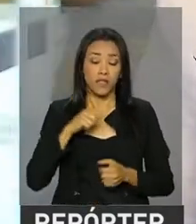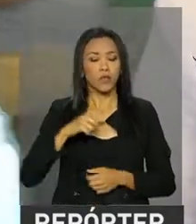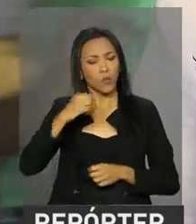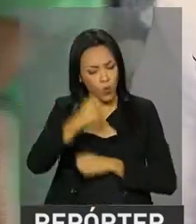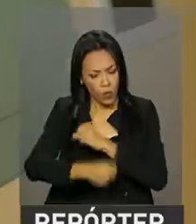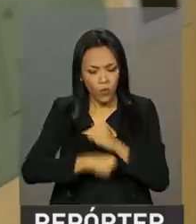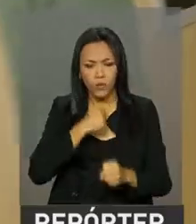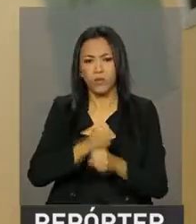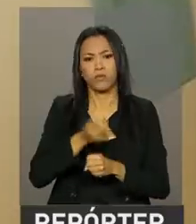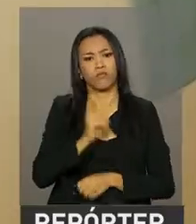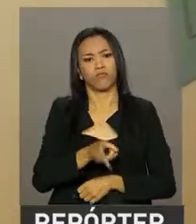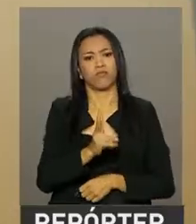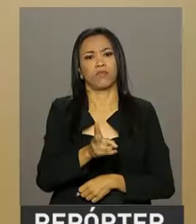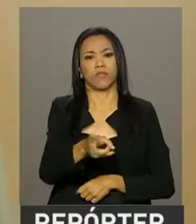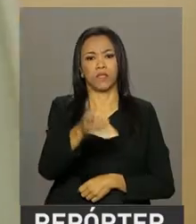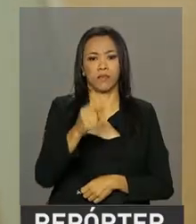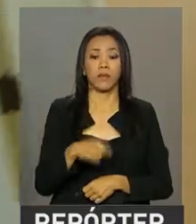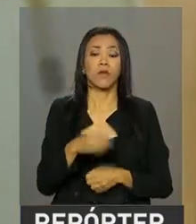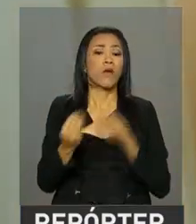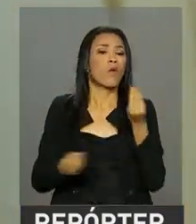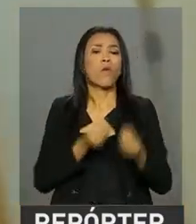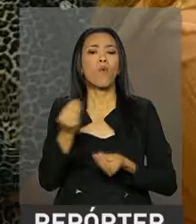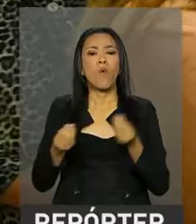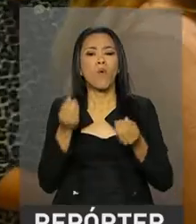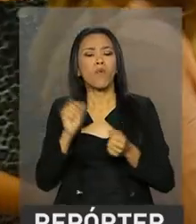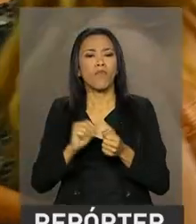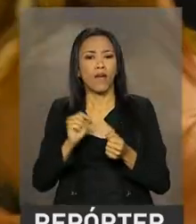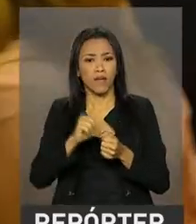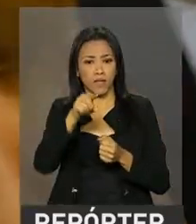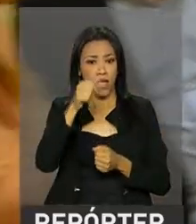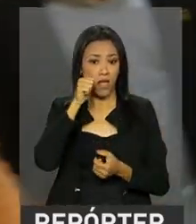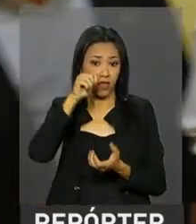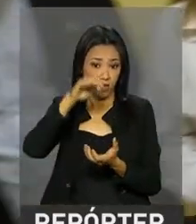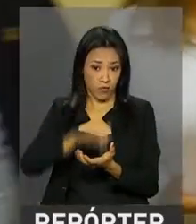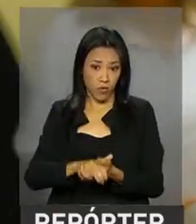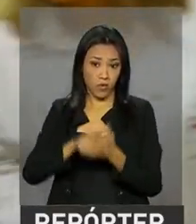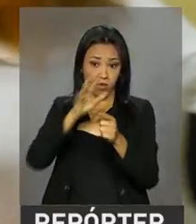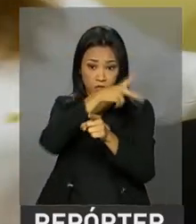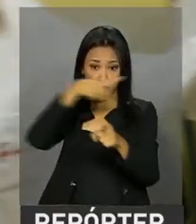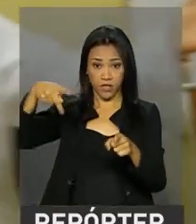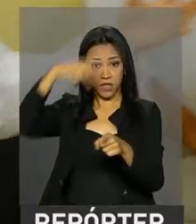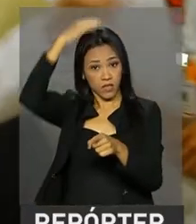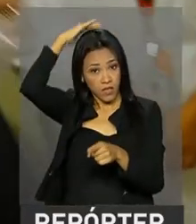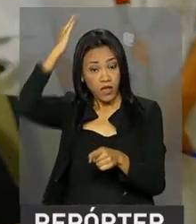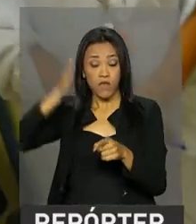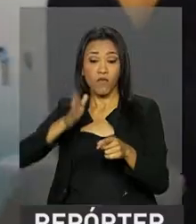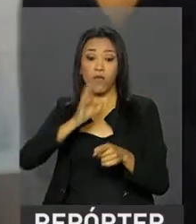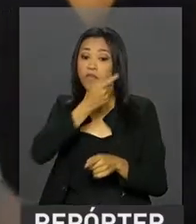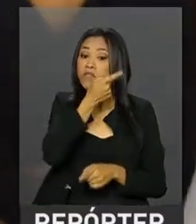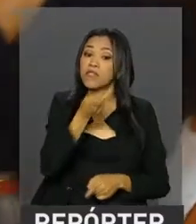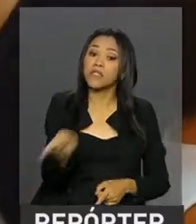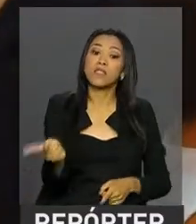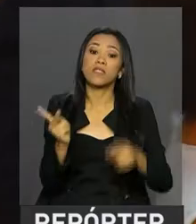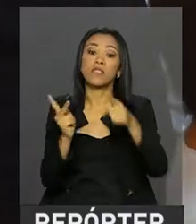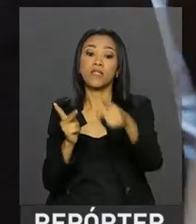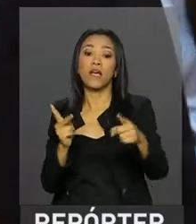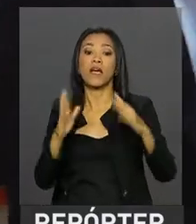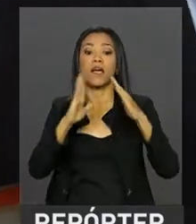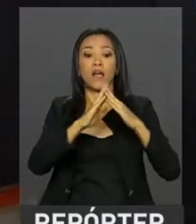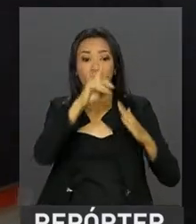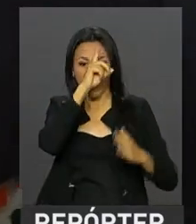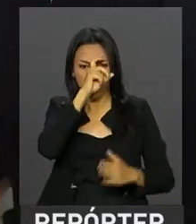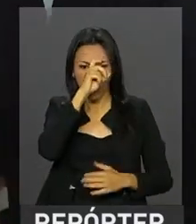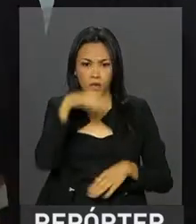os anos e para conferir como funciona esse trabalho a primeira dama marcela temer visitou o hospital e conversou com pacientes